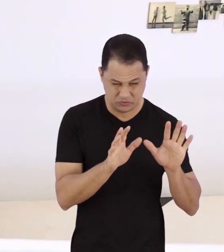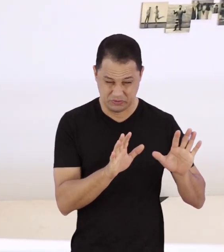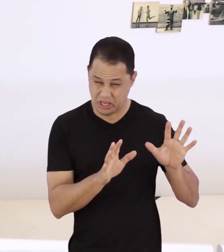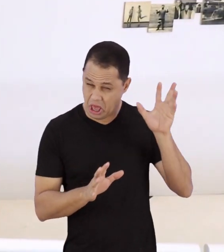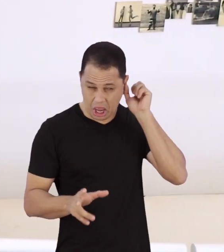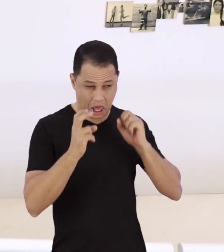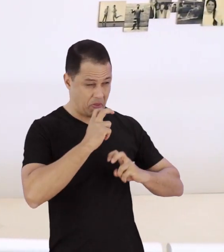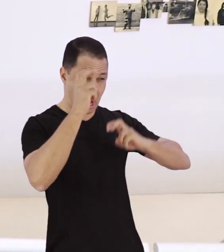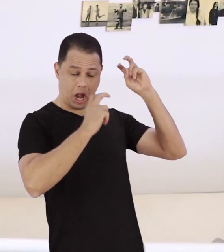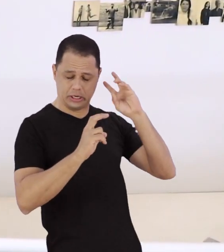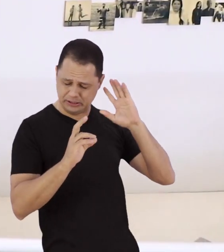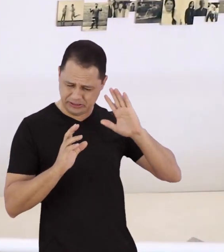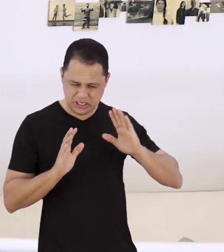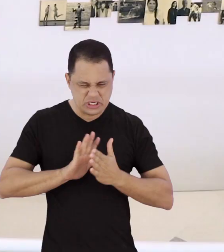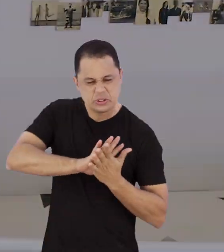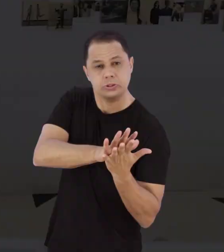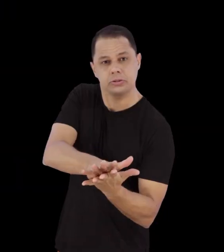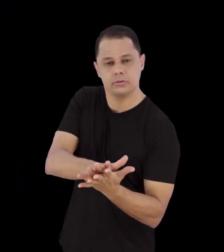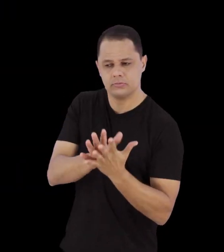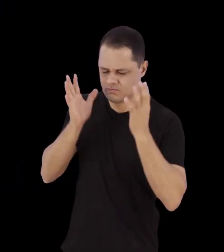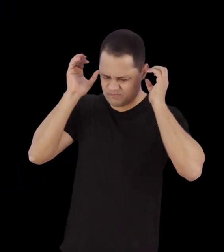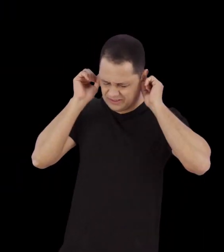que abafam outros discursos?